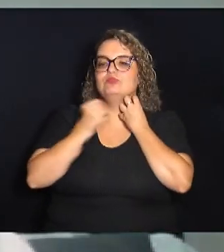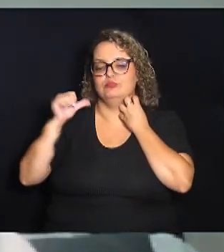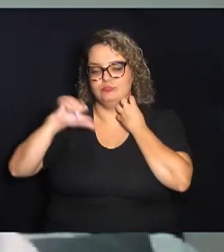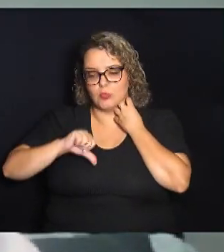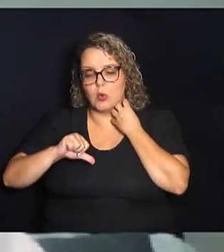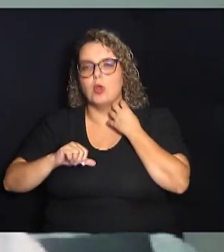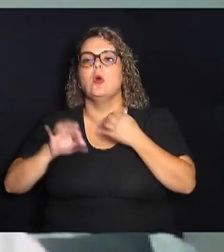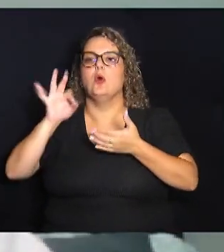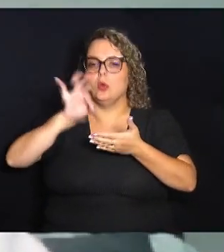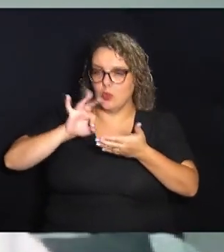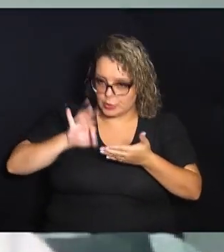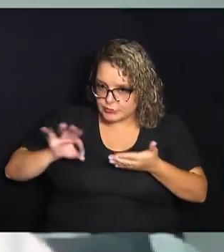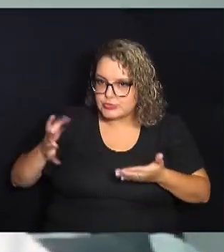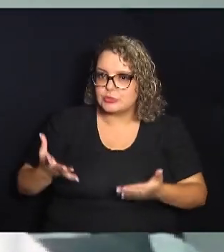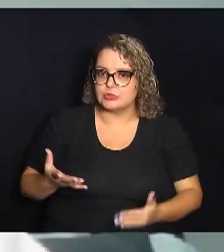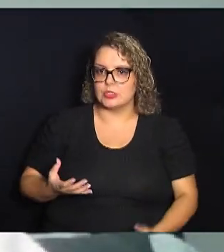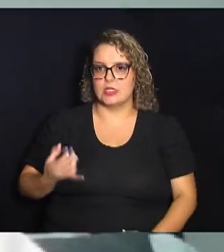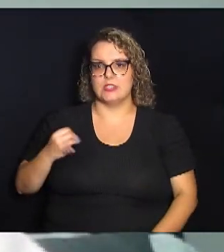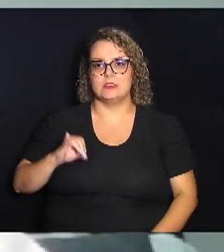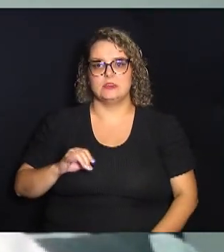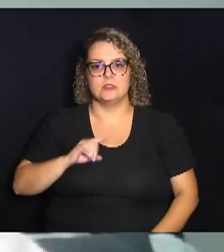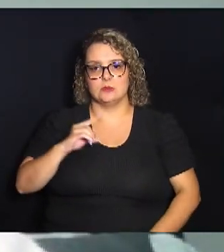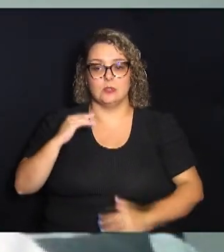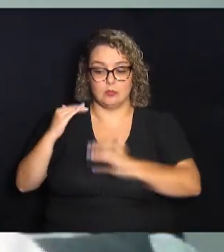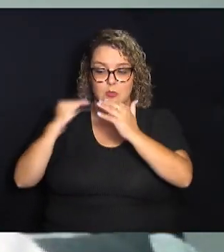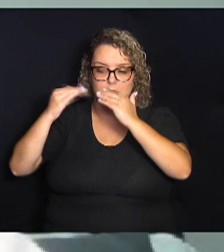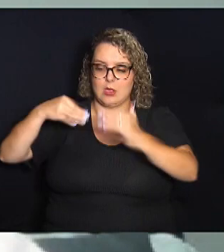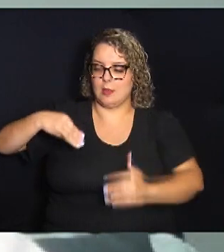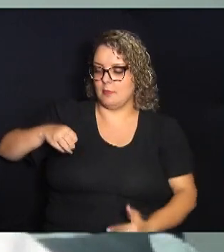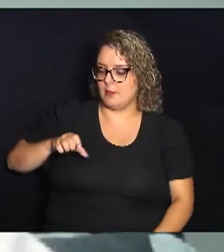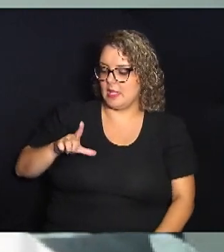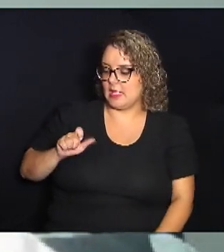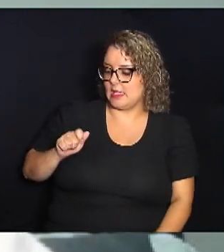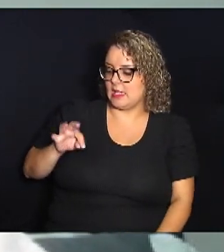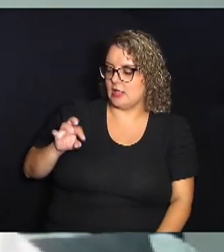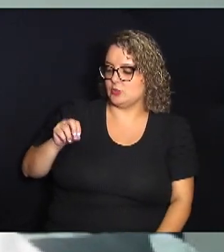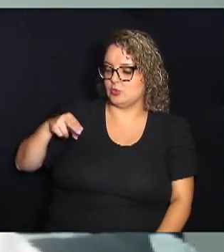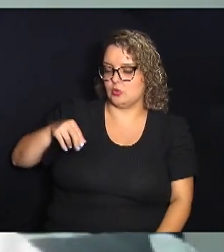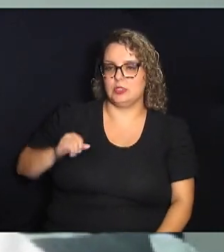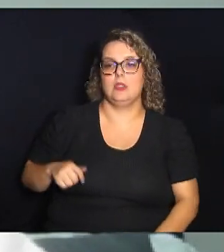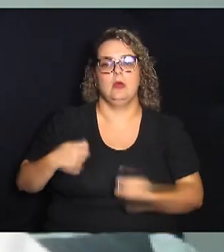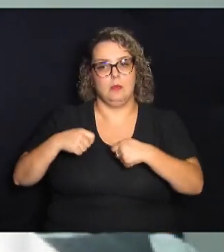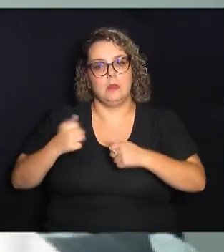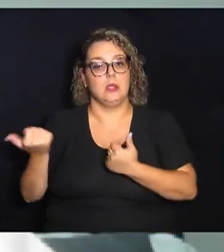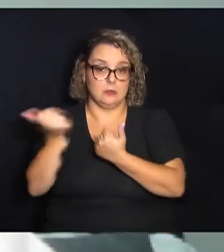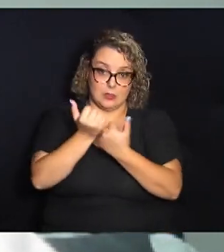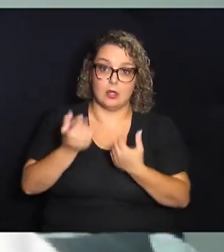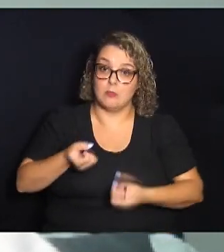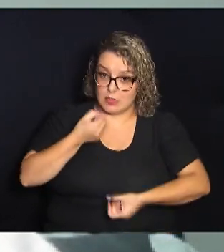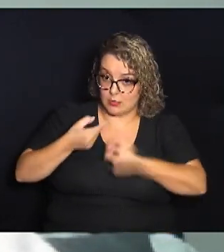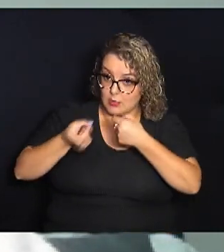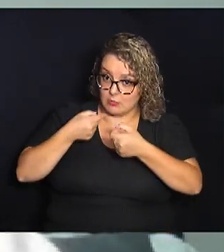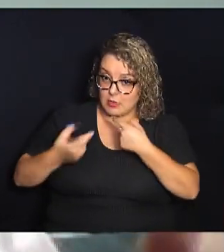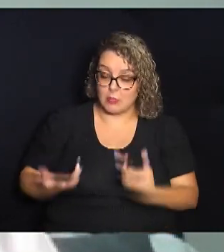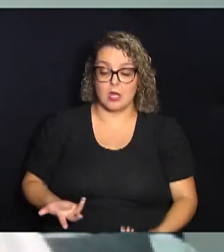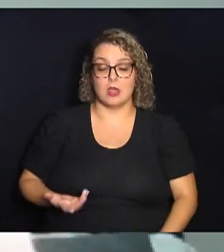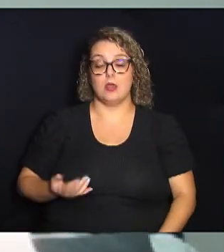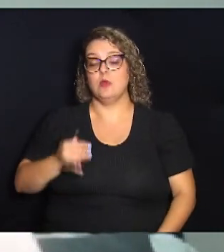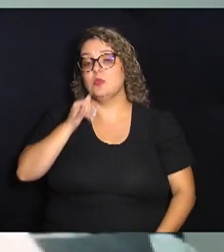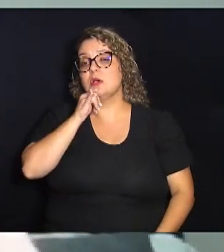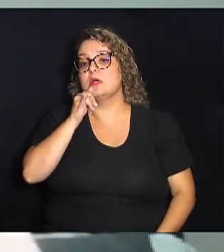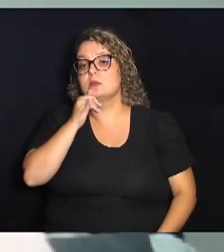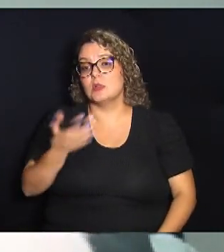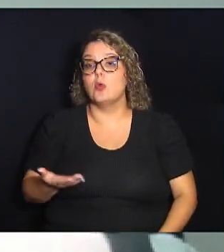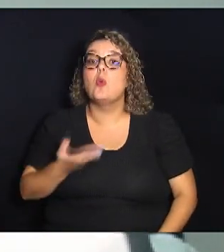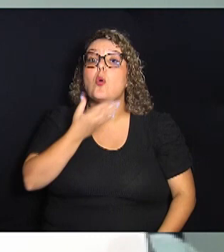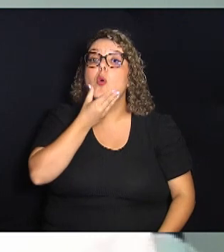que corrigir. Se você não está produzindo melatonina em boa quantidade, você tem que repor. Se você, por exemplo, vamos pegar um